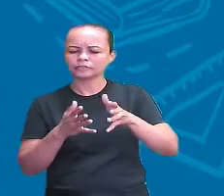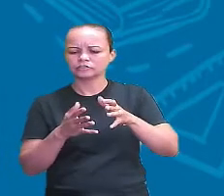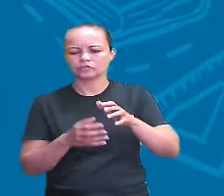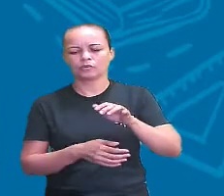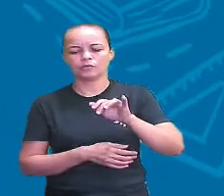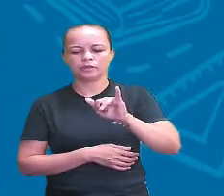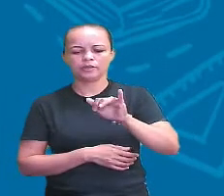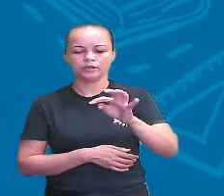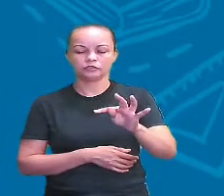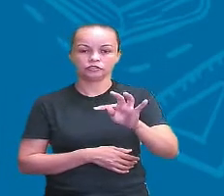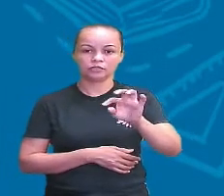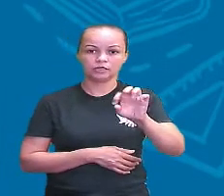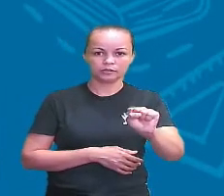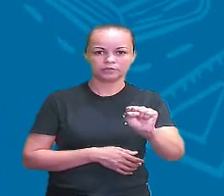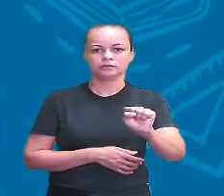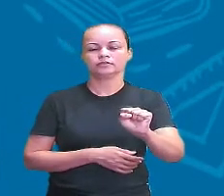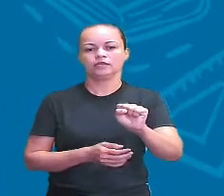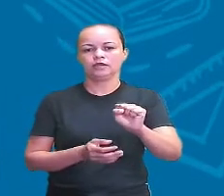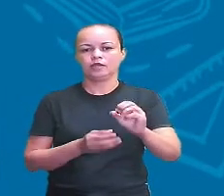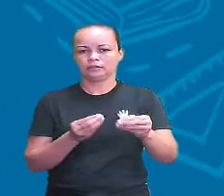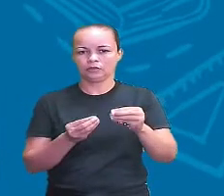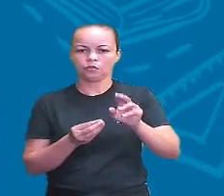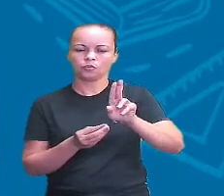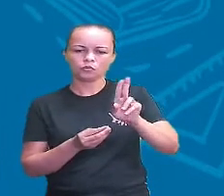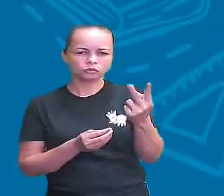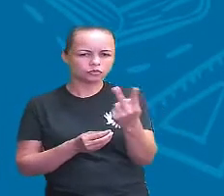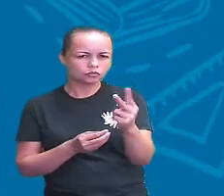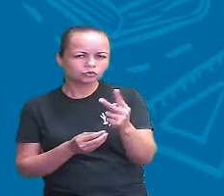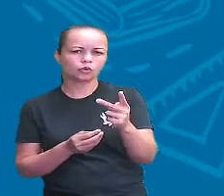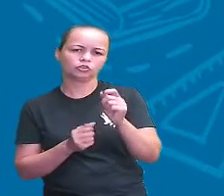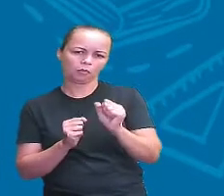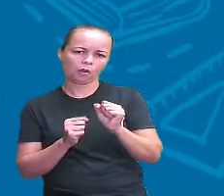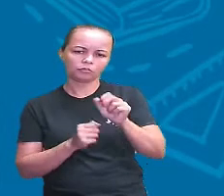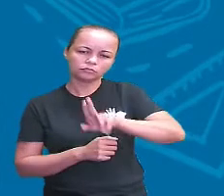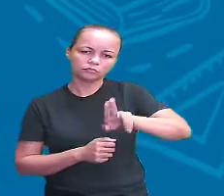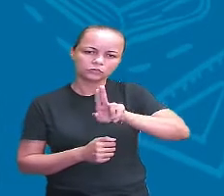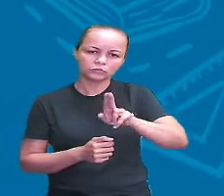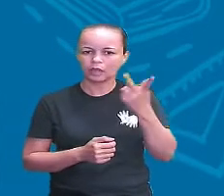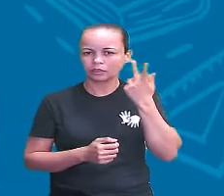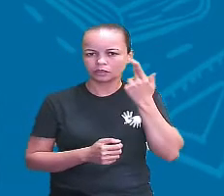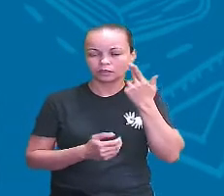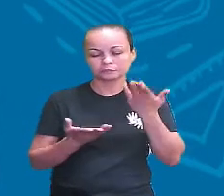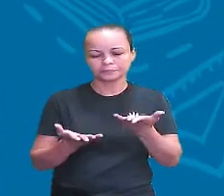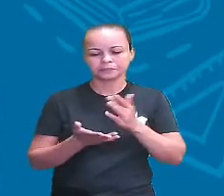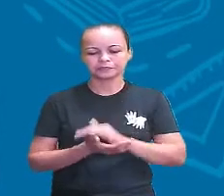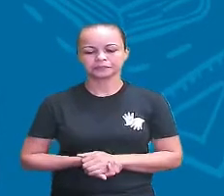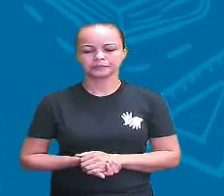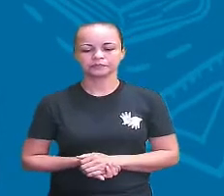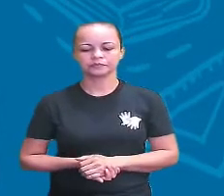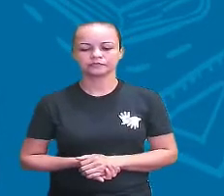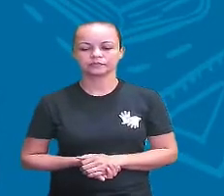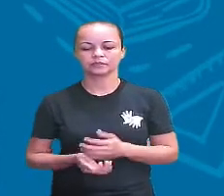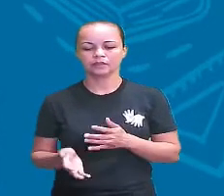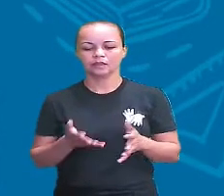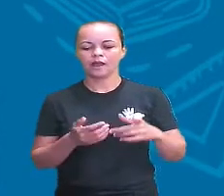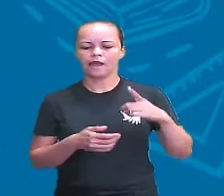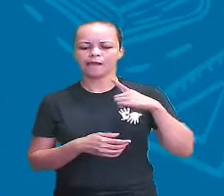it's, tá? Mas tanto um quanto o outro é utilizado. Então, nós temos aí no exemplo, it's